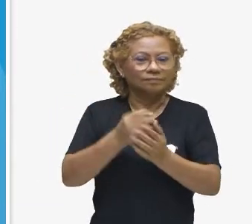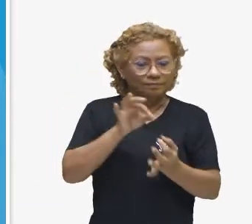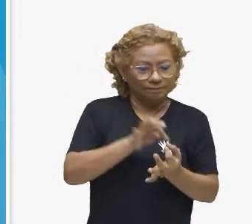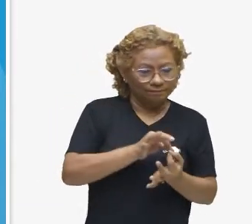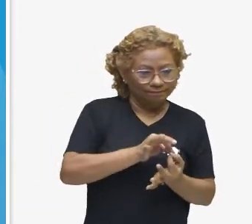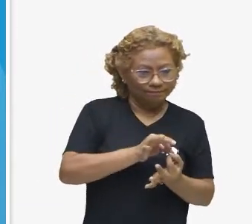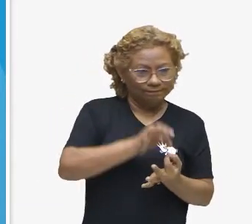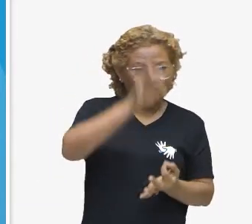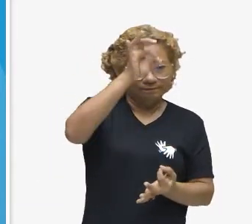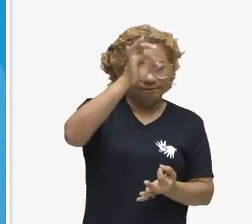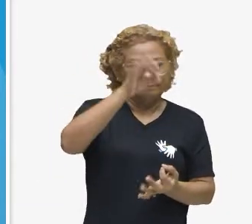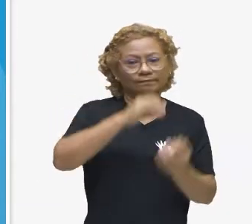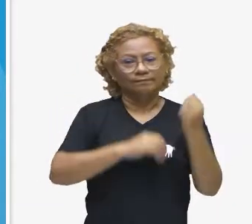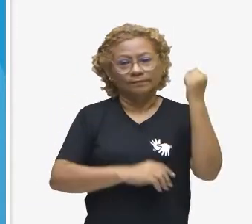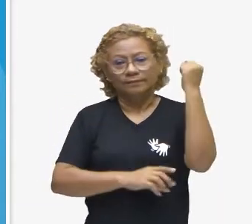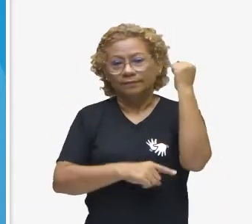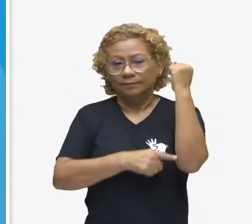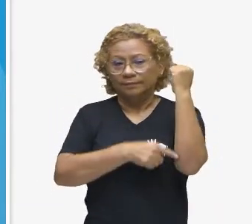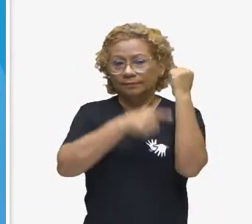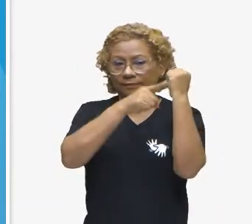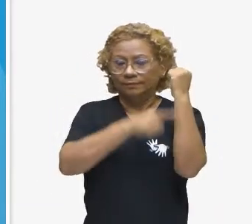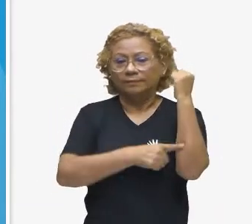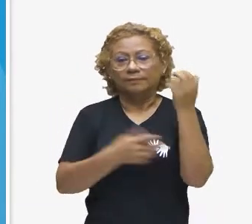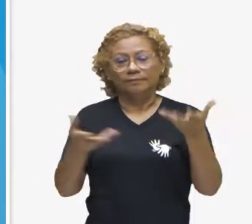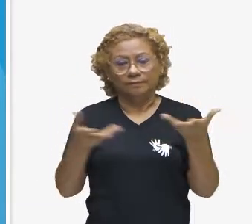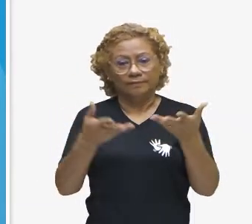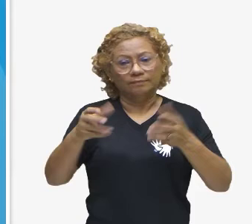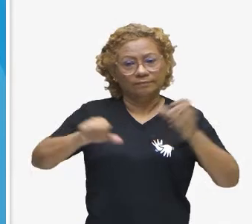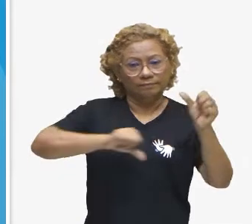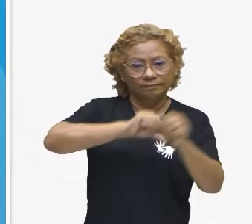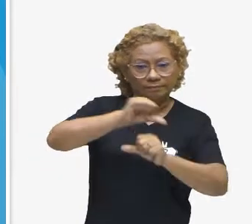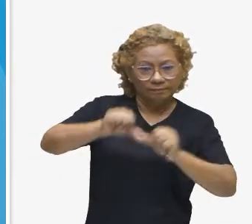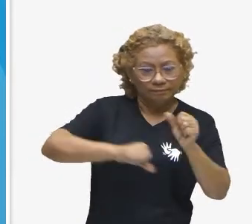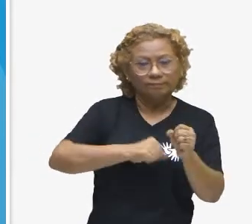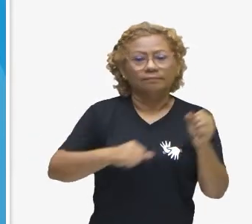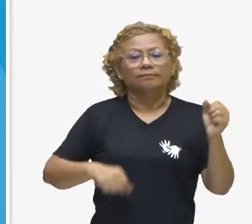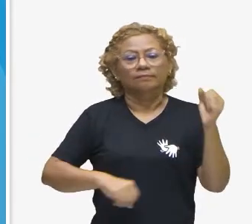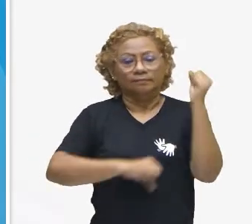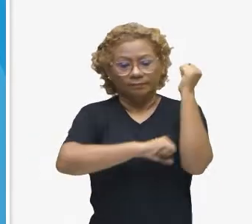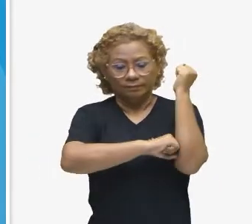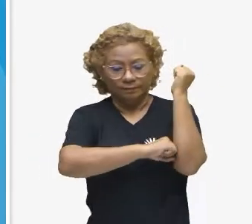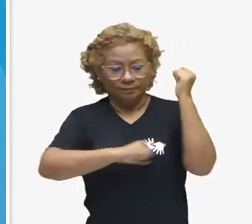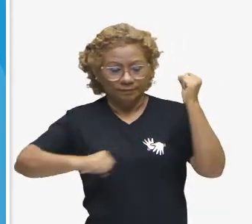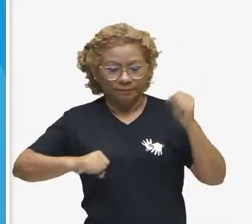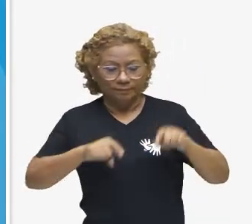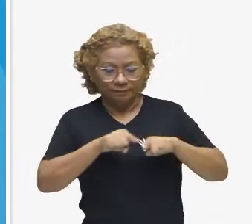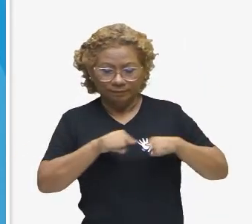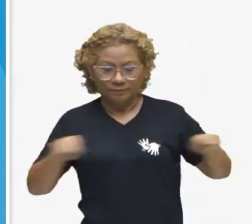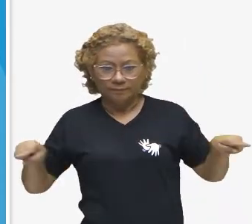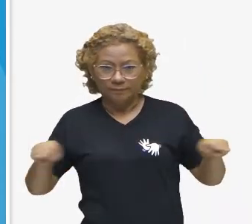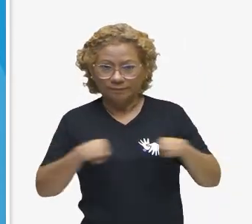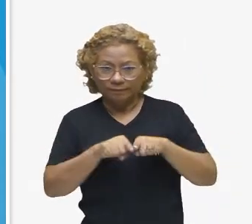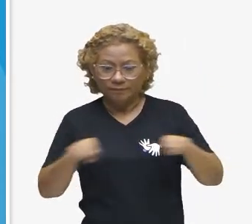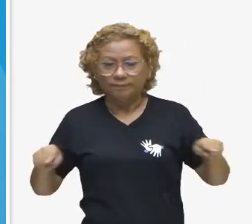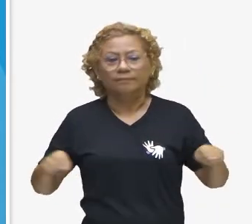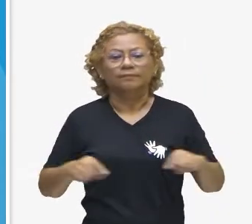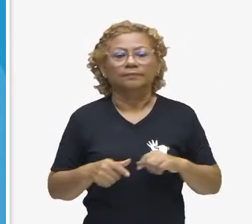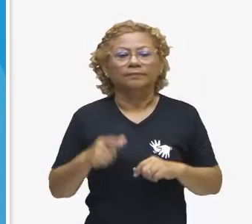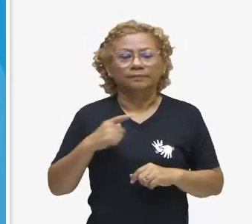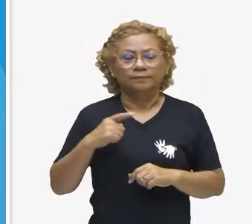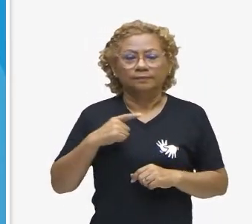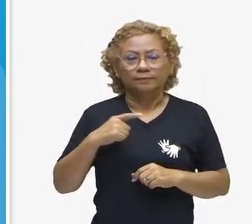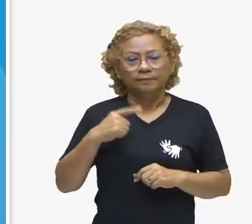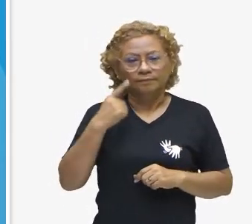A gente pegou o raio e deslocou até aqui esse valor, que está entre 180 e